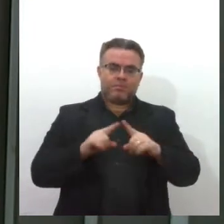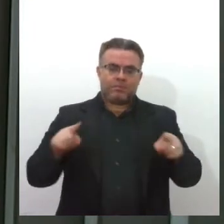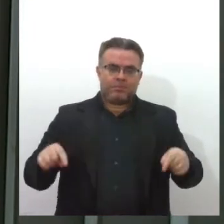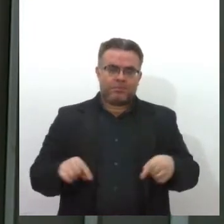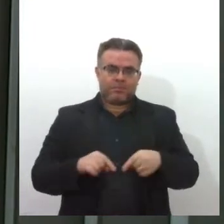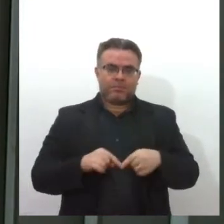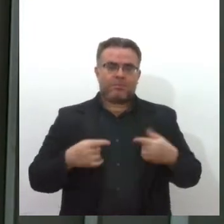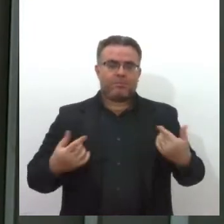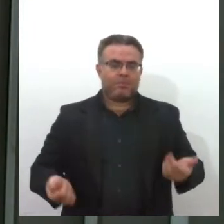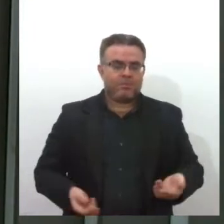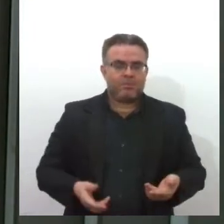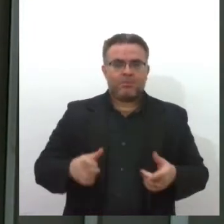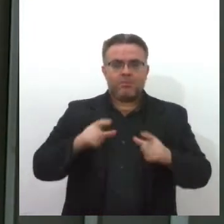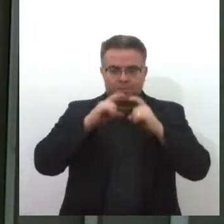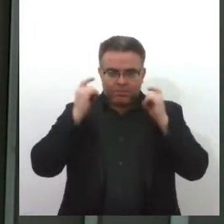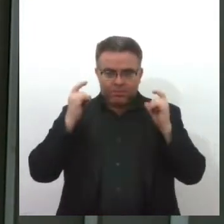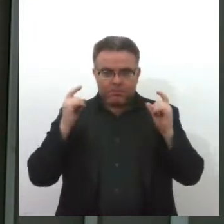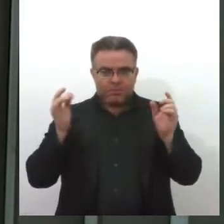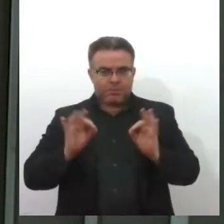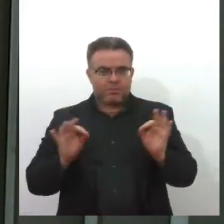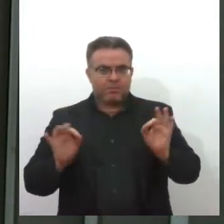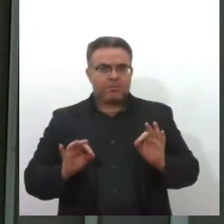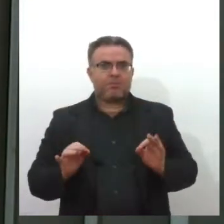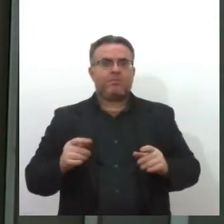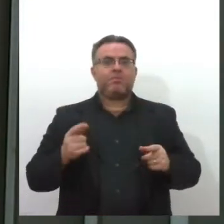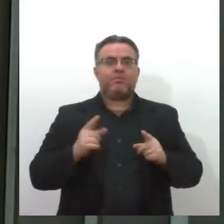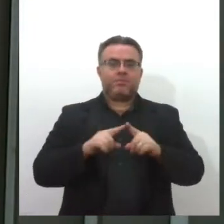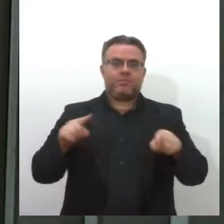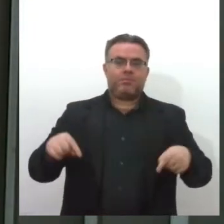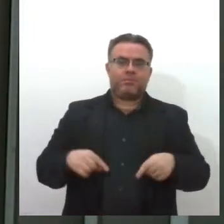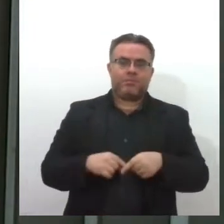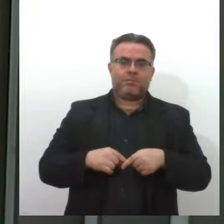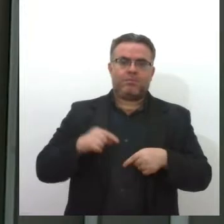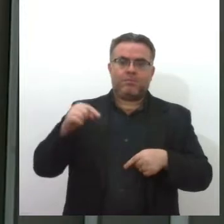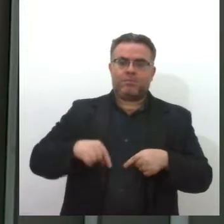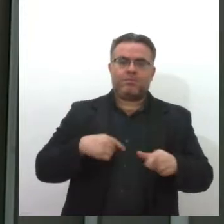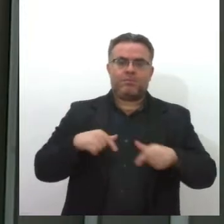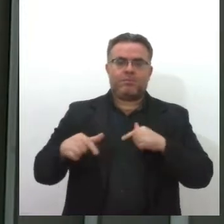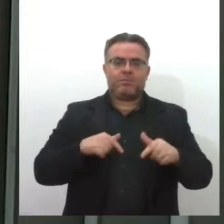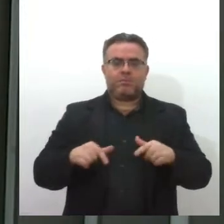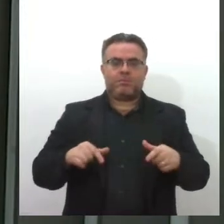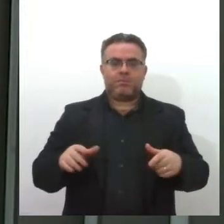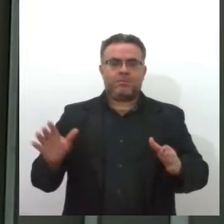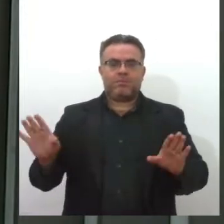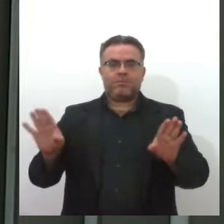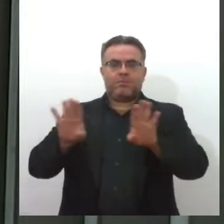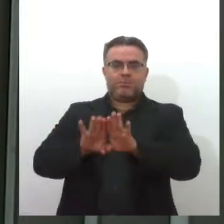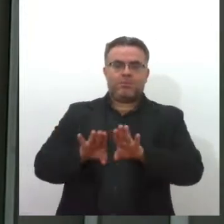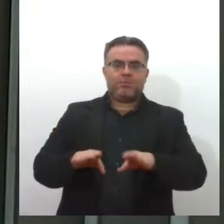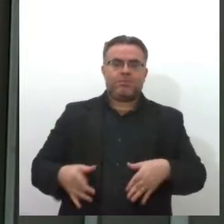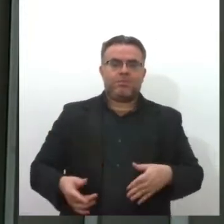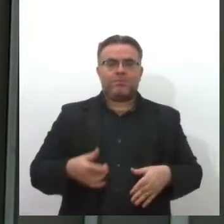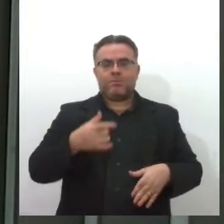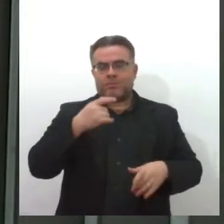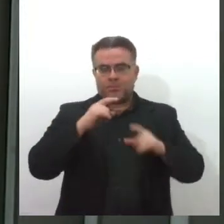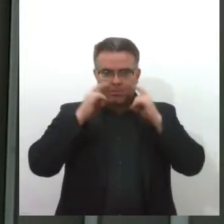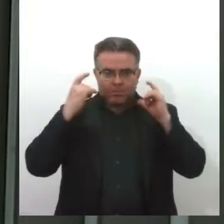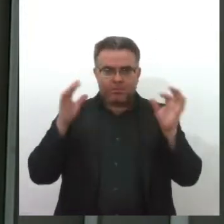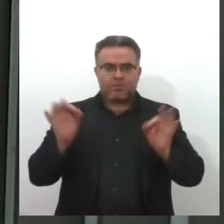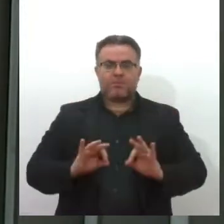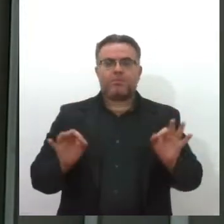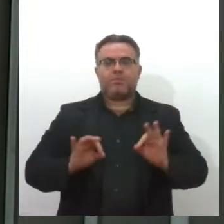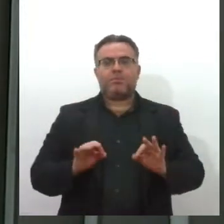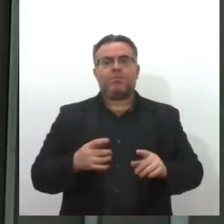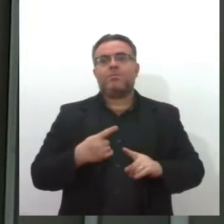estou sem máscara porque estou no meu gabinete de trabalho também fechado, sozinho, tomando todas as precauções. É bom deixar